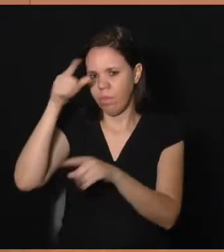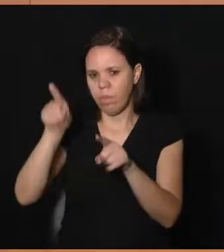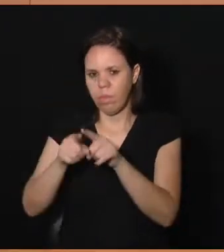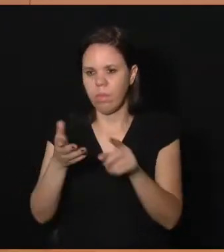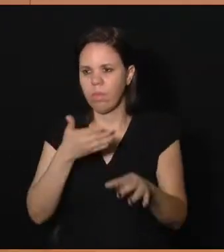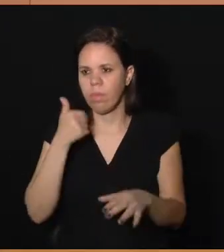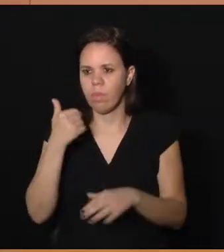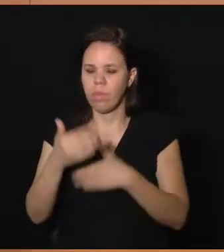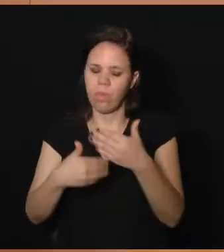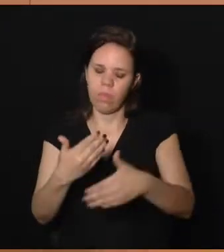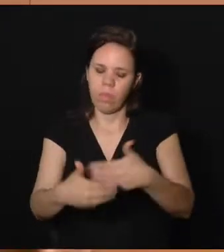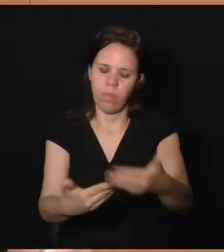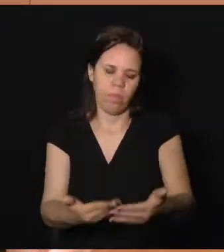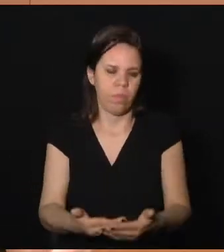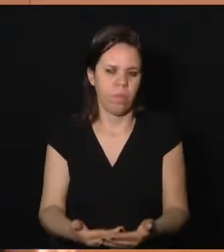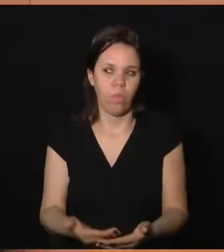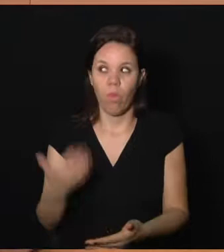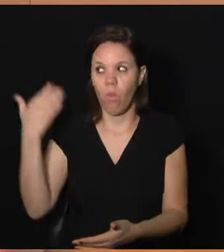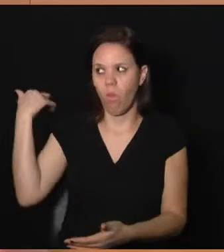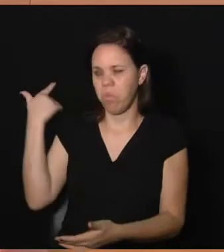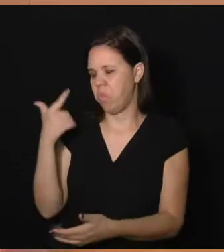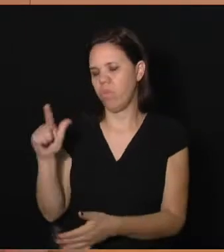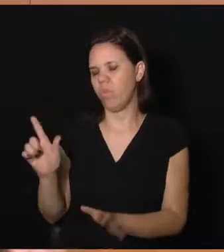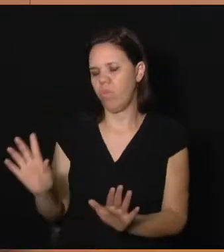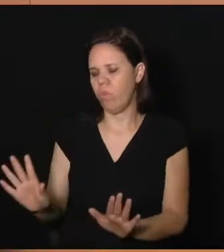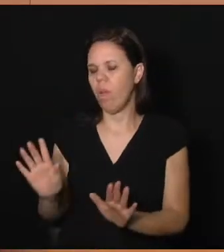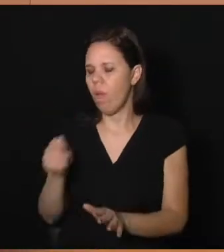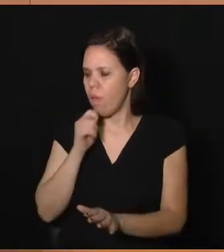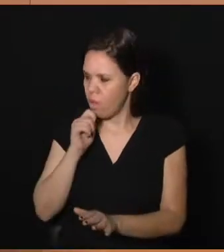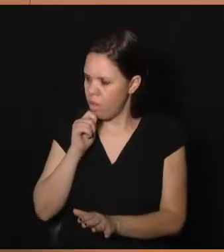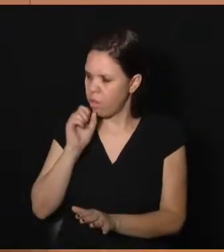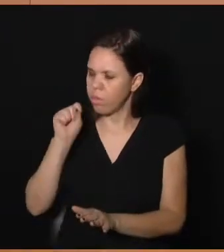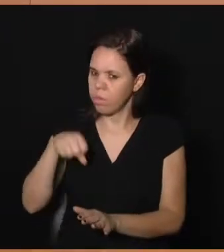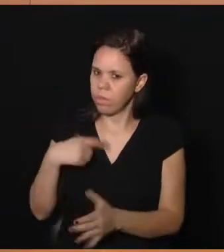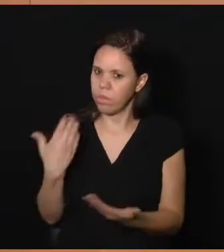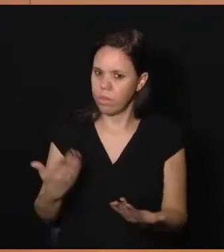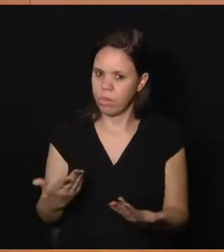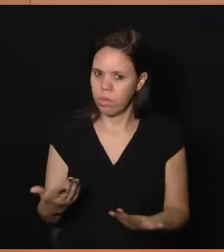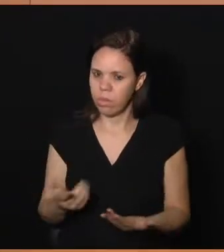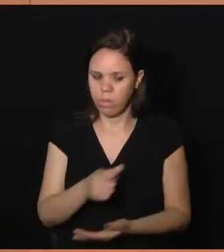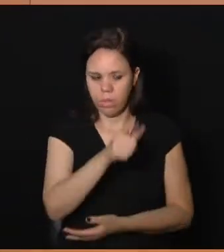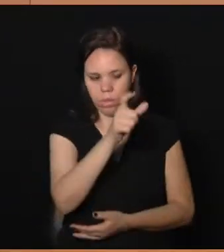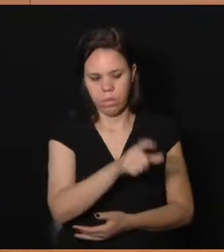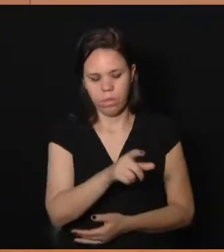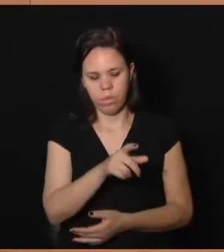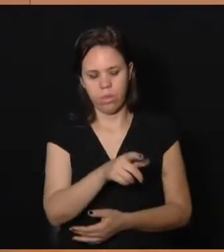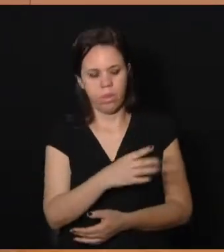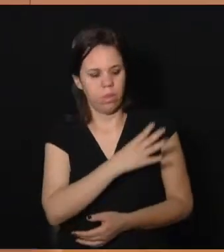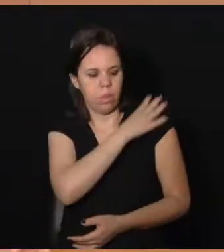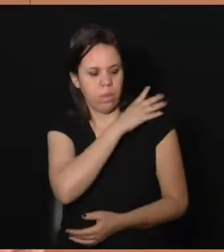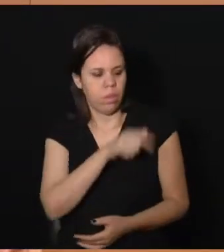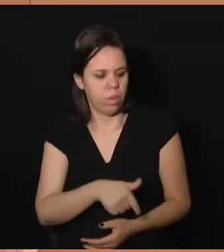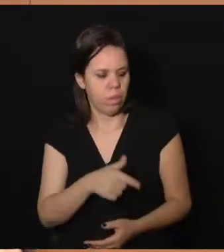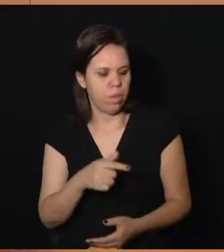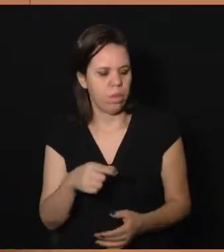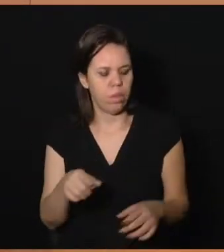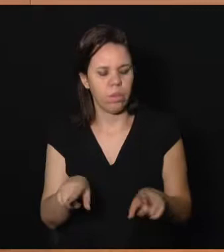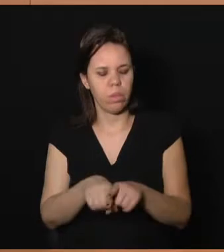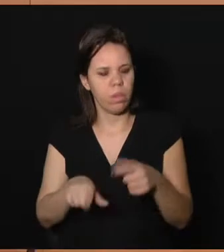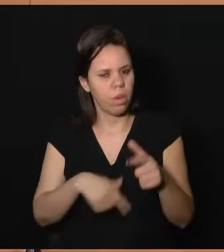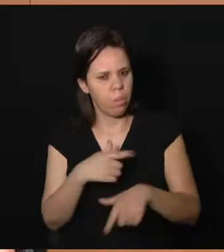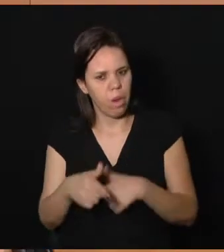do processo. Não que os outros não tivessem, pelo contrário, mas você vê assim, até porque ele veio de Brasília,